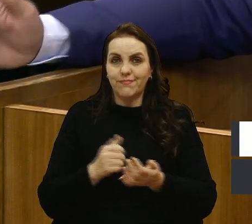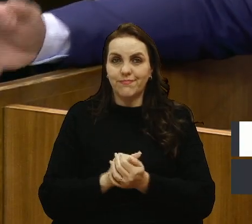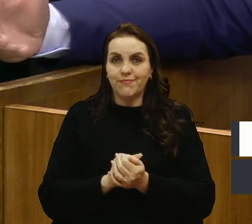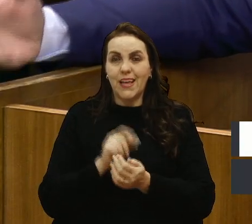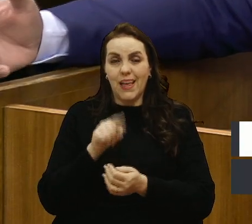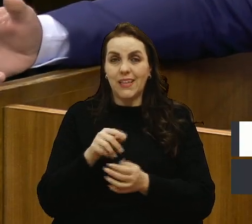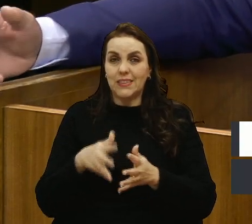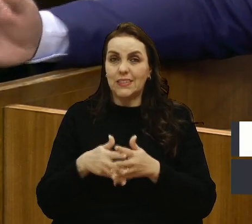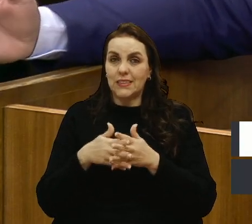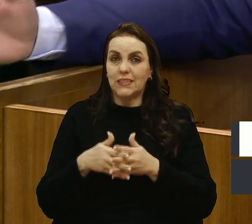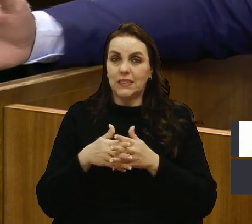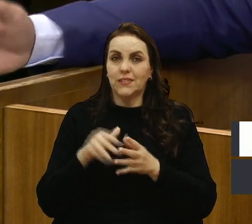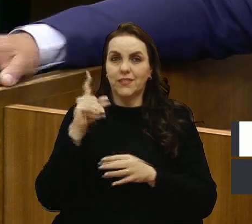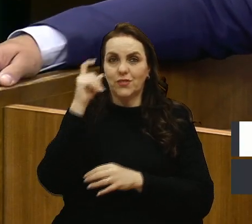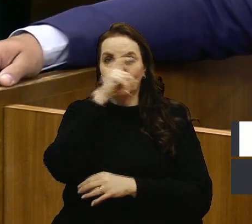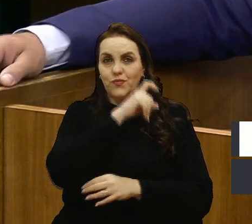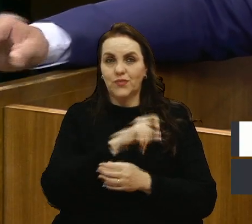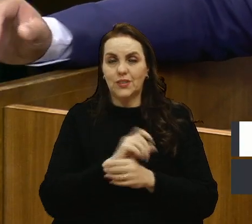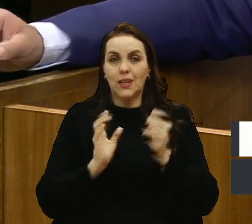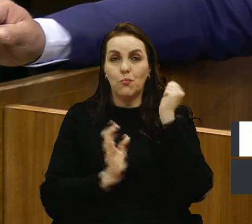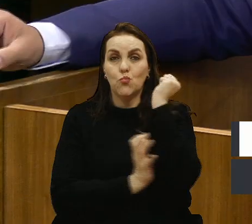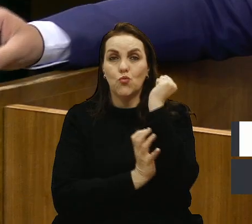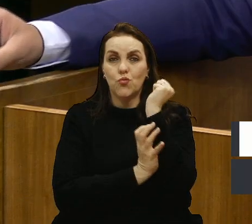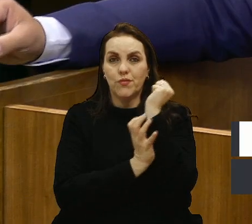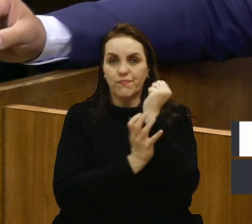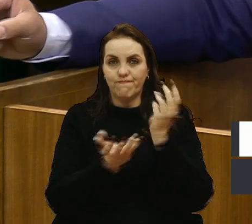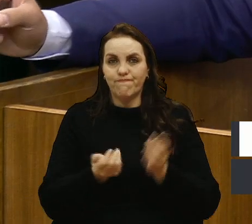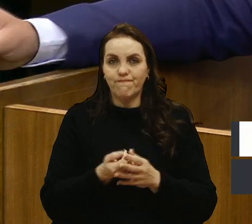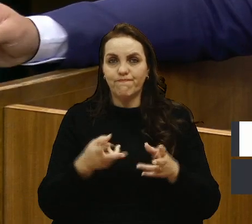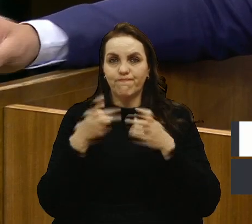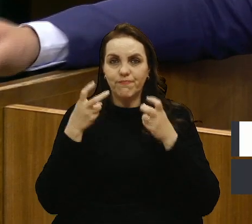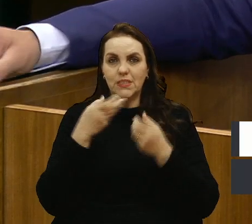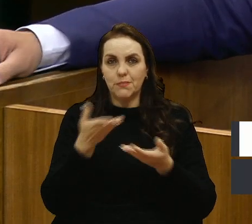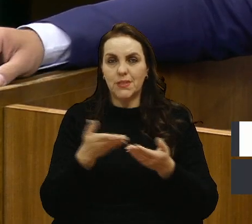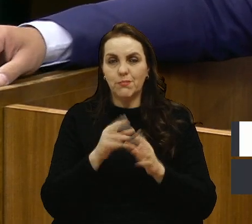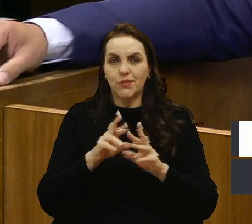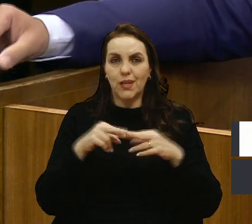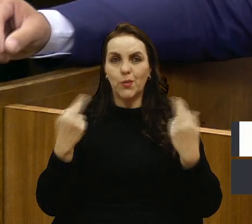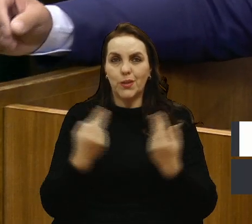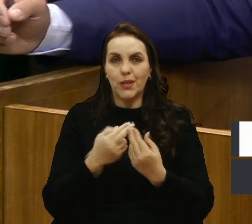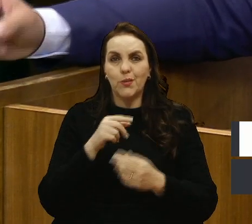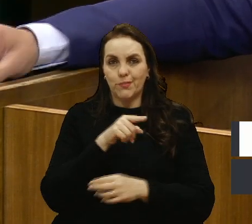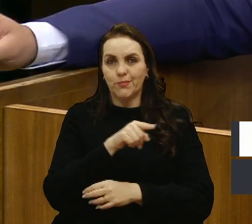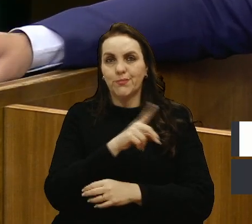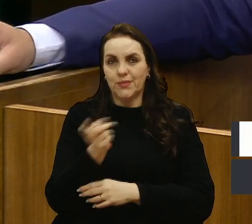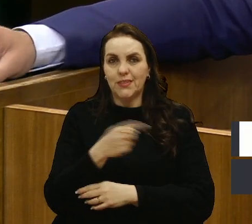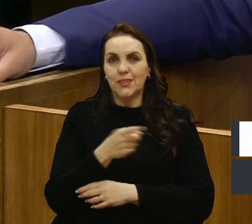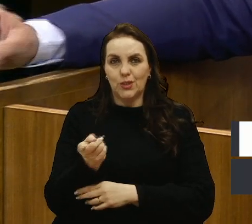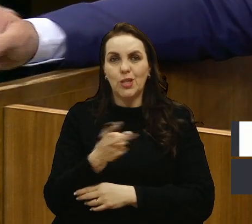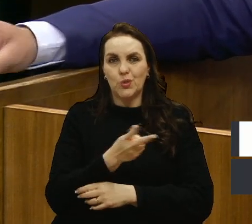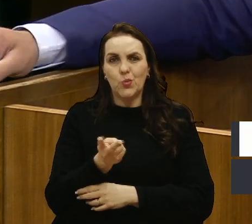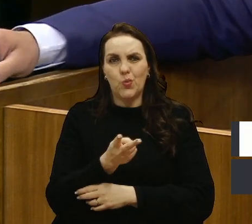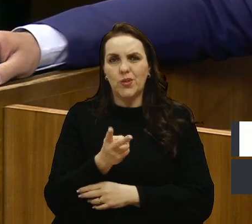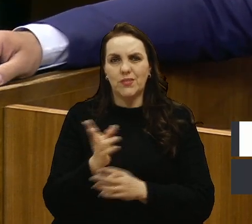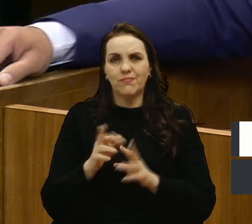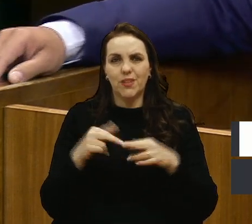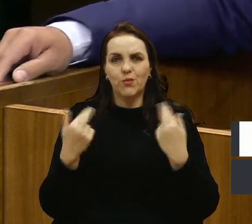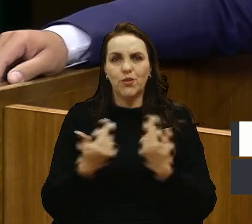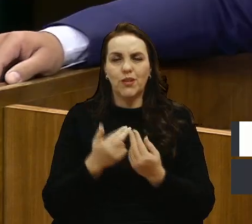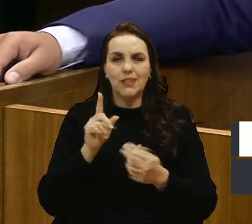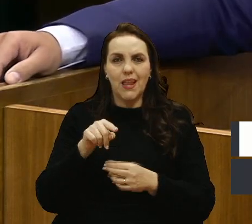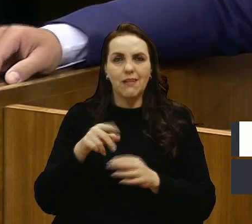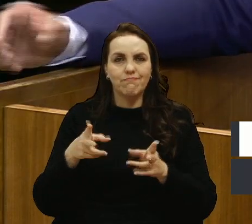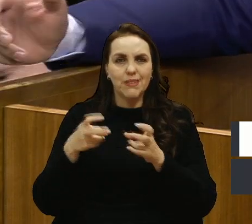é muito difícil ainda, ele é burocrático. A gente observou isso na reunião em São Francisquinho, a gente observou isso lá na reunião da